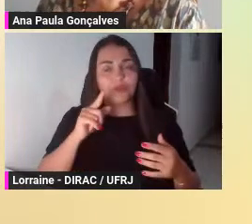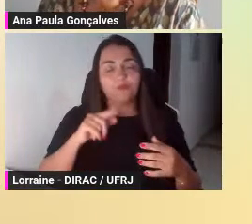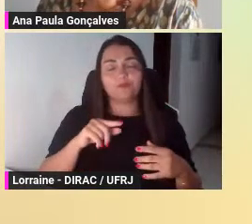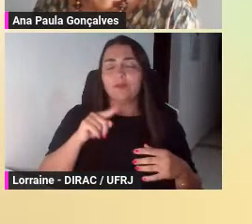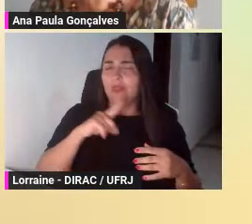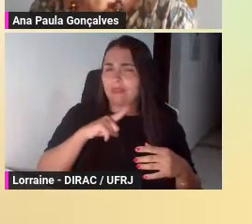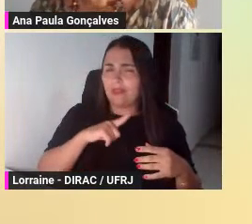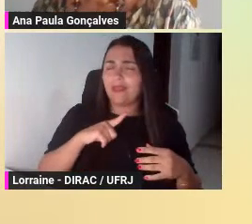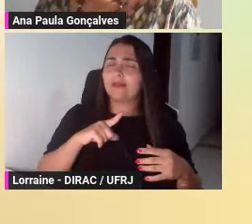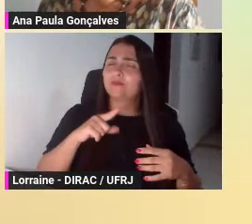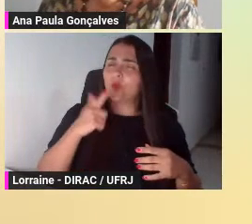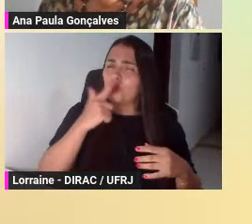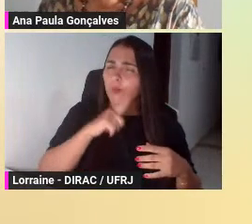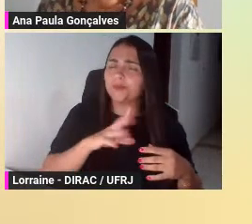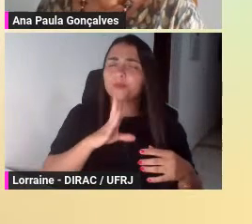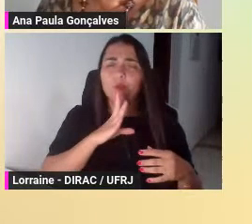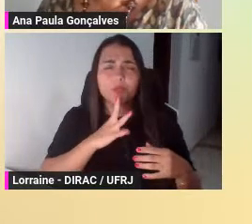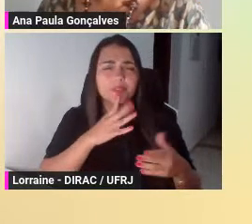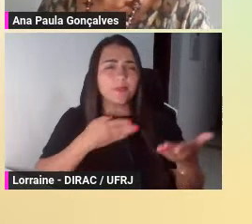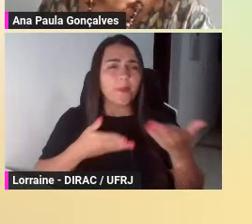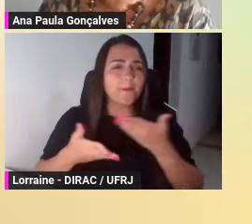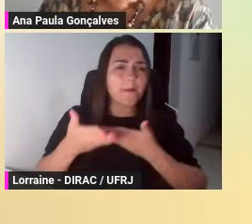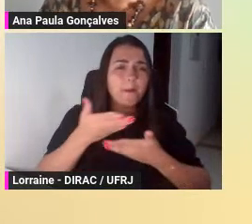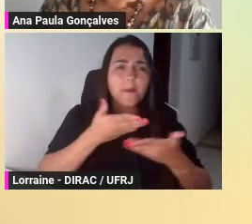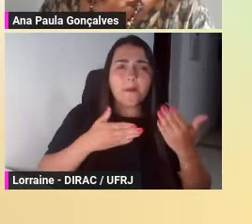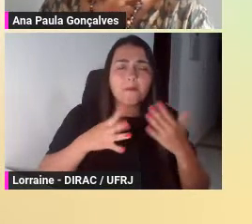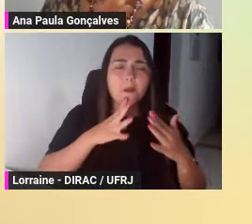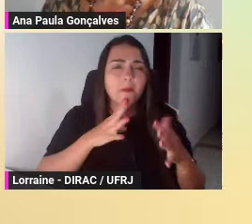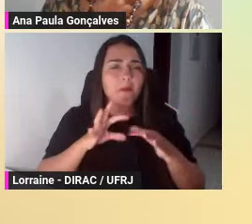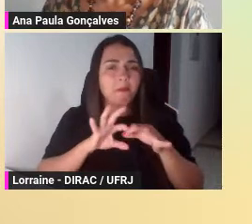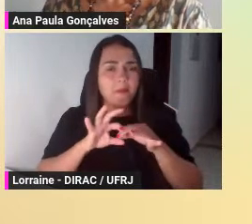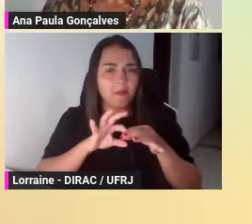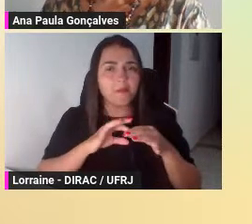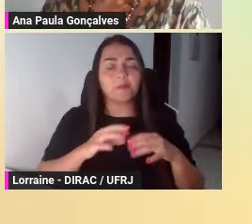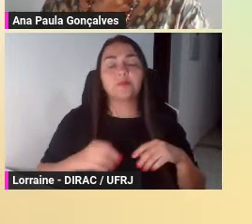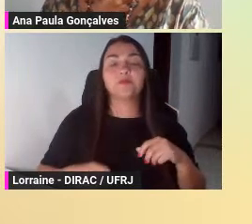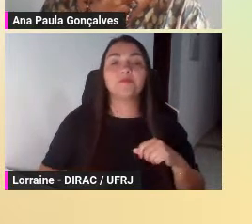conhecendo, trocando e formando alianças. Pode avançar.